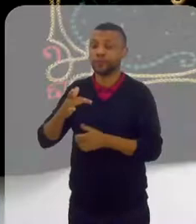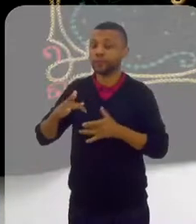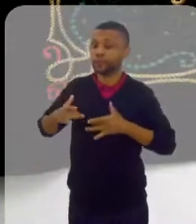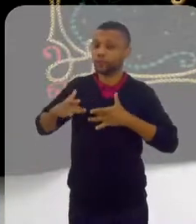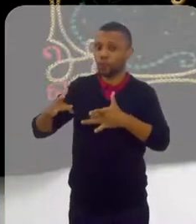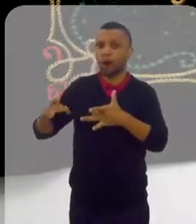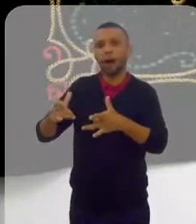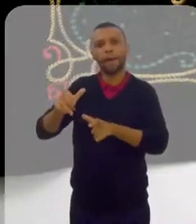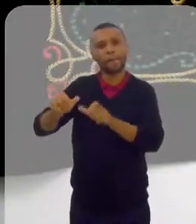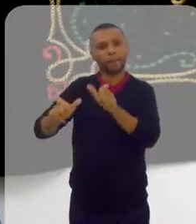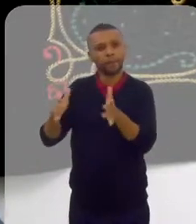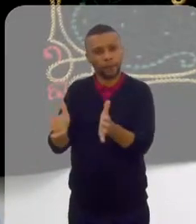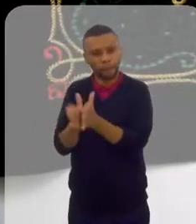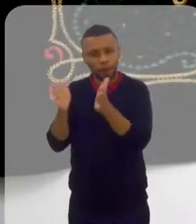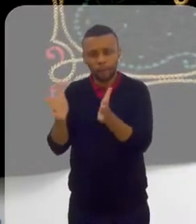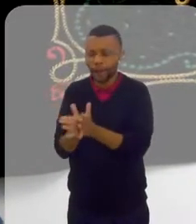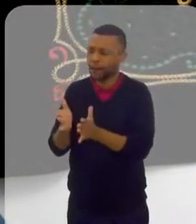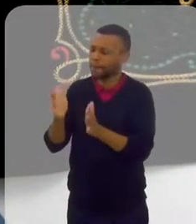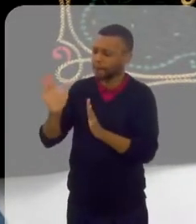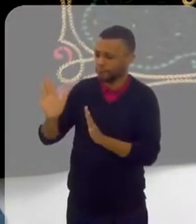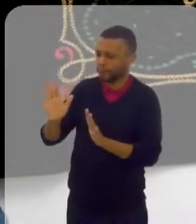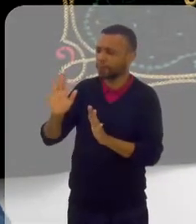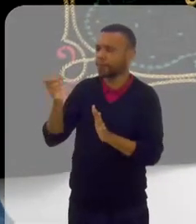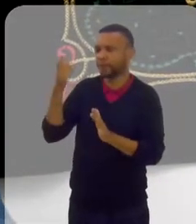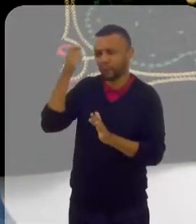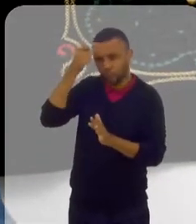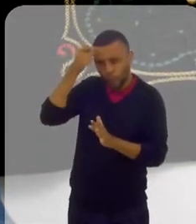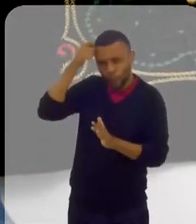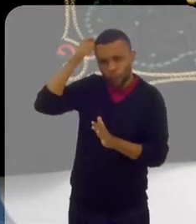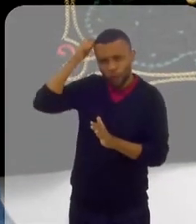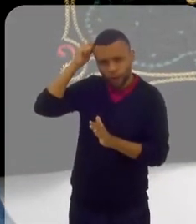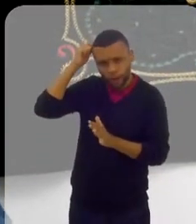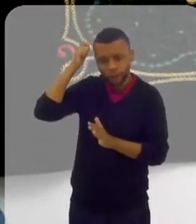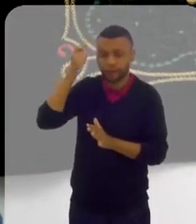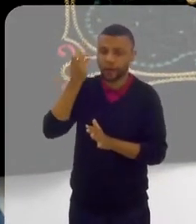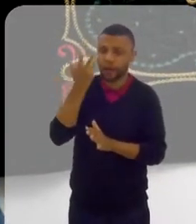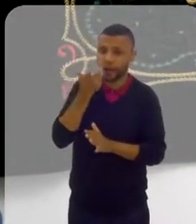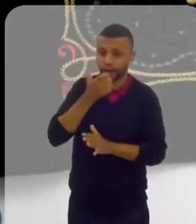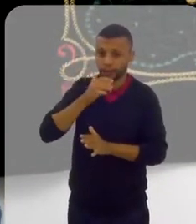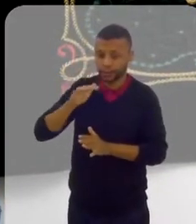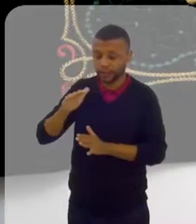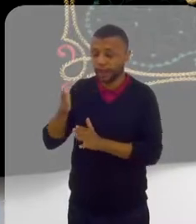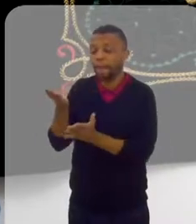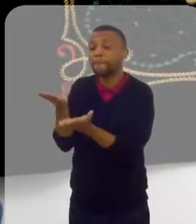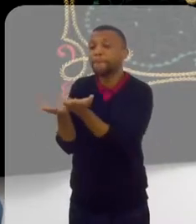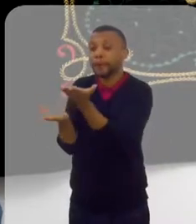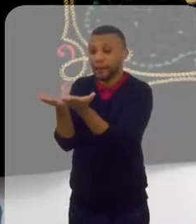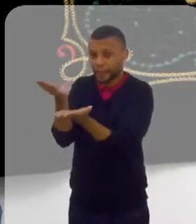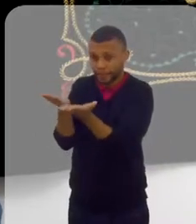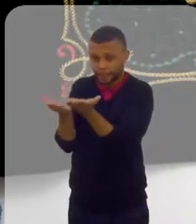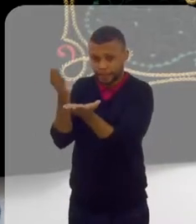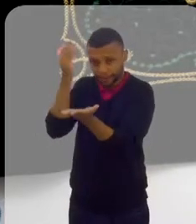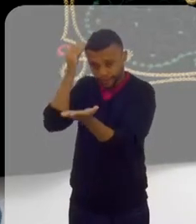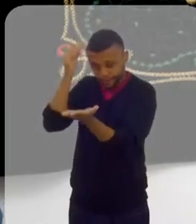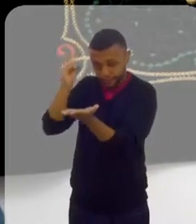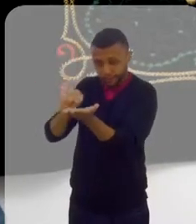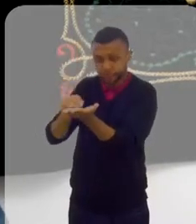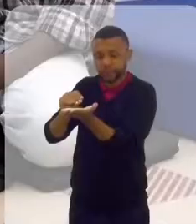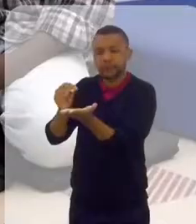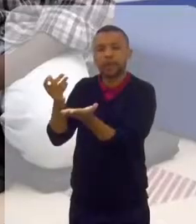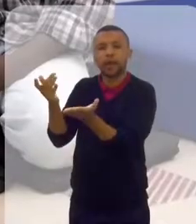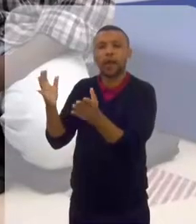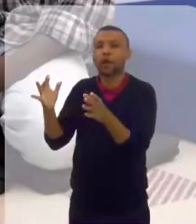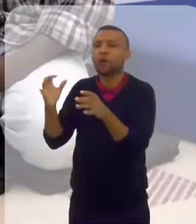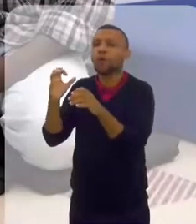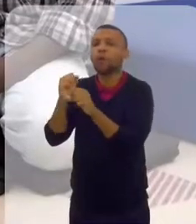necessitadas. Ah, Então então tem você isso. raspa a cabeça Também, da criança, pesa pesa. aquele cabelo,